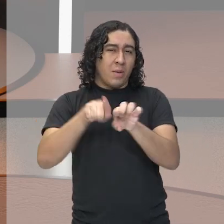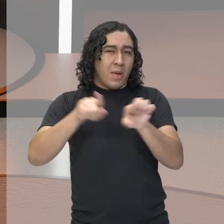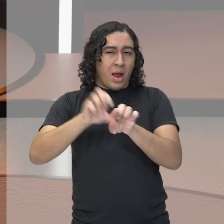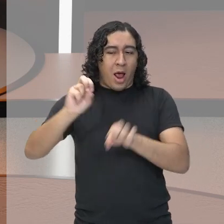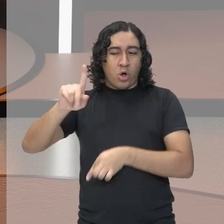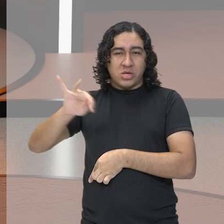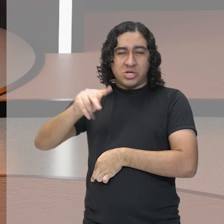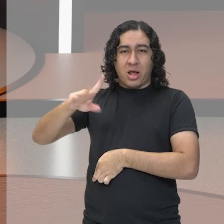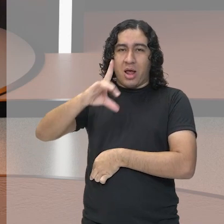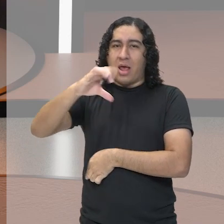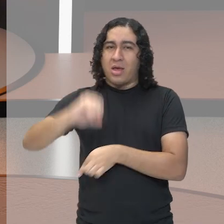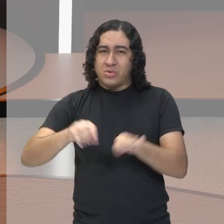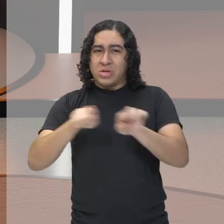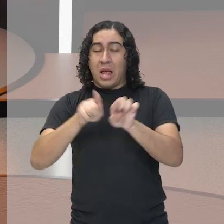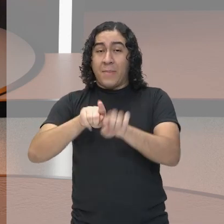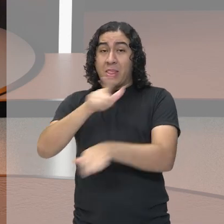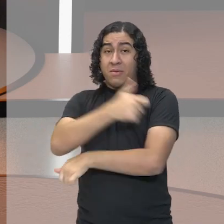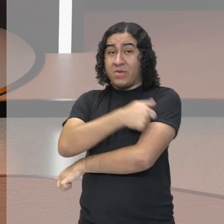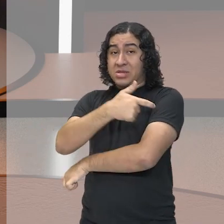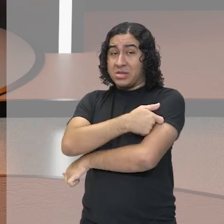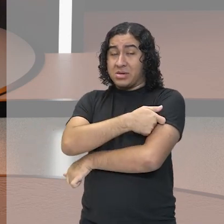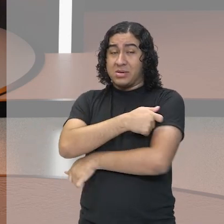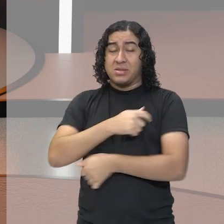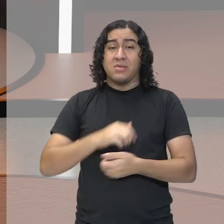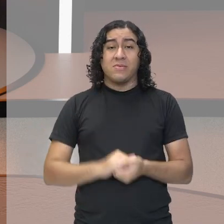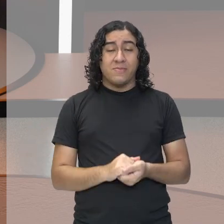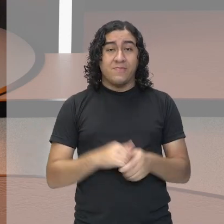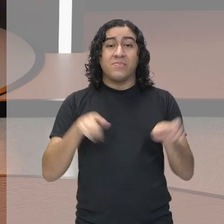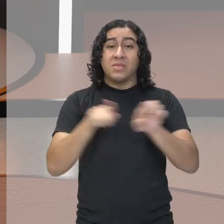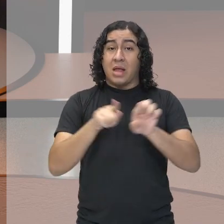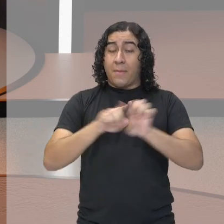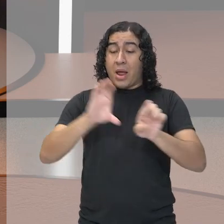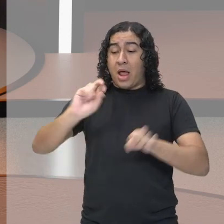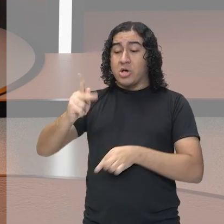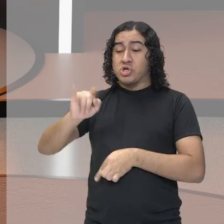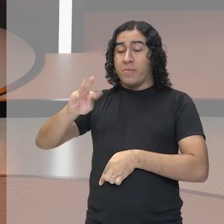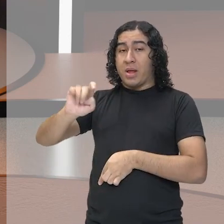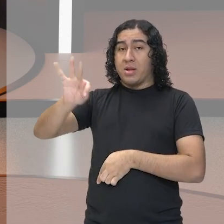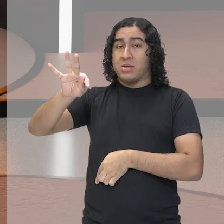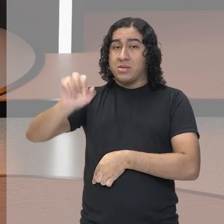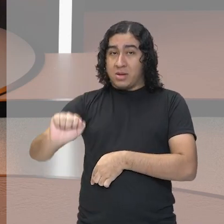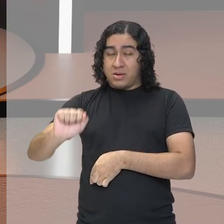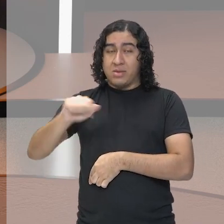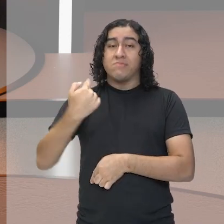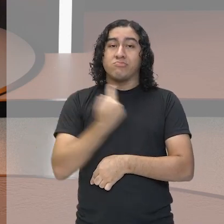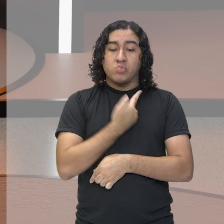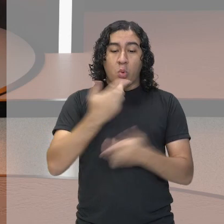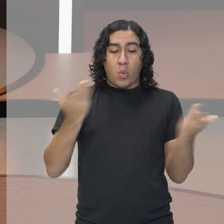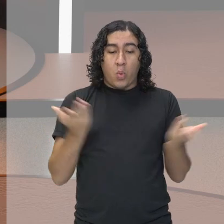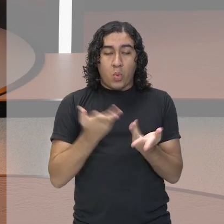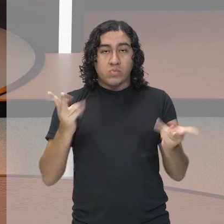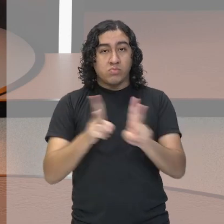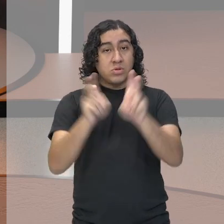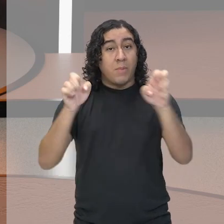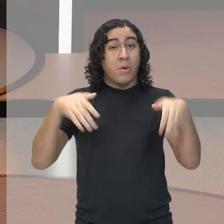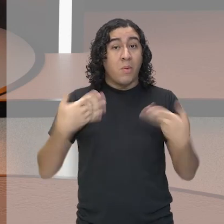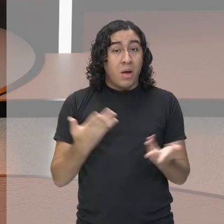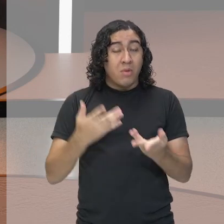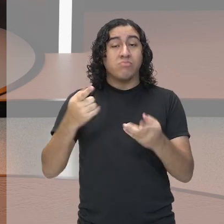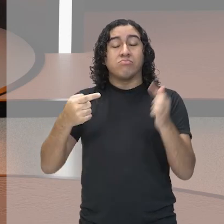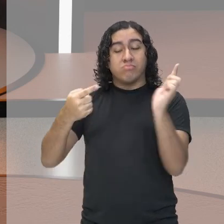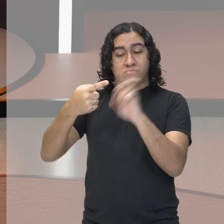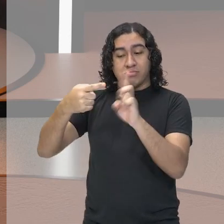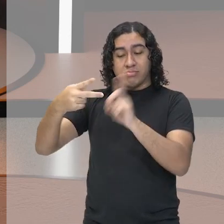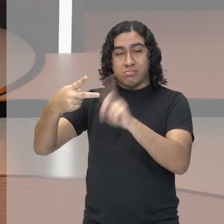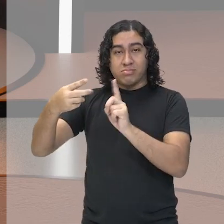contestado, revolta da vacina, revolta da chibata. E aqui nessa aula nós vamos tratar da revolta de Canudos,